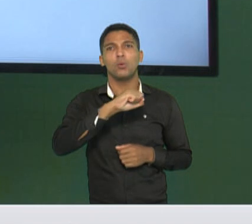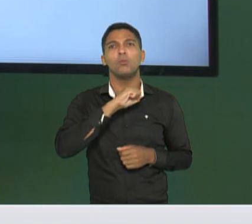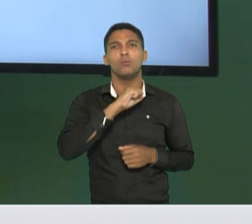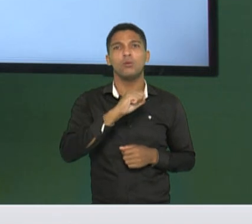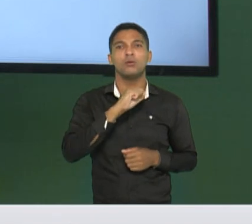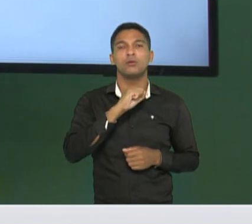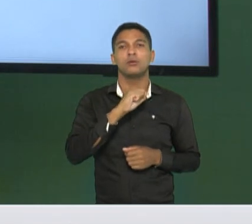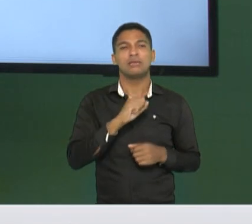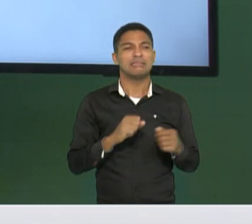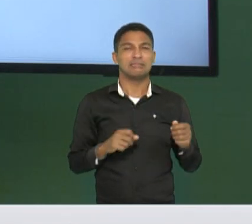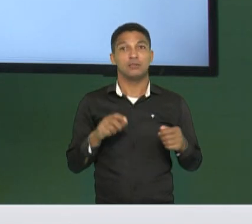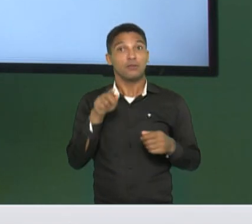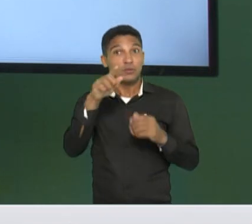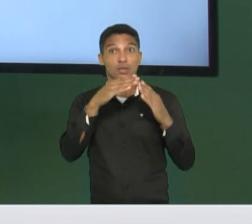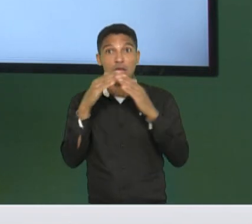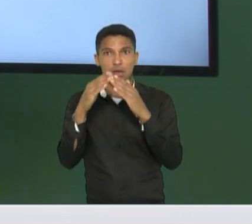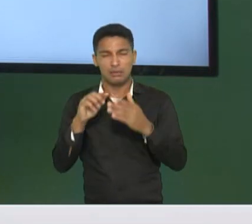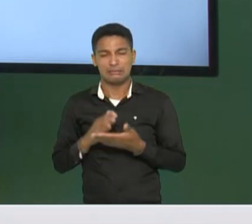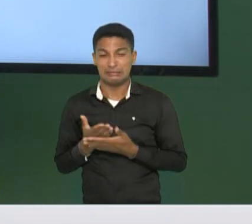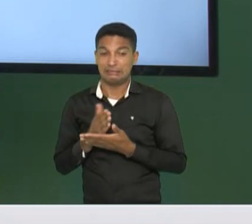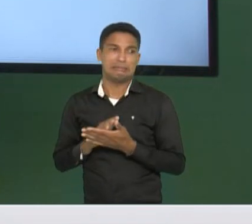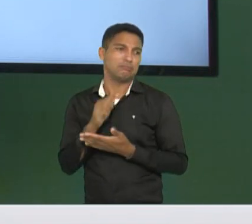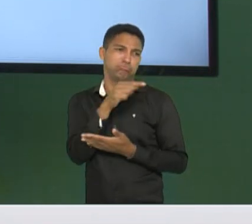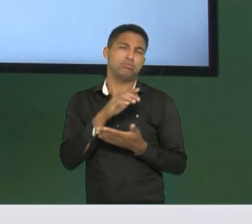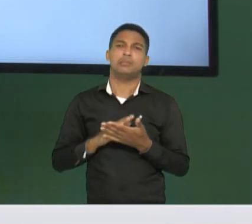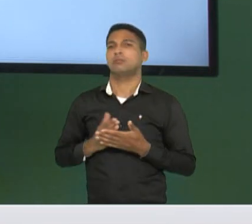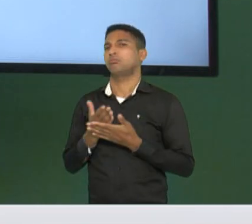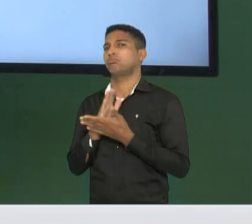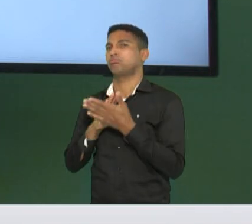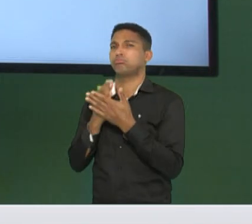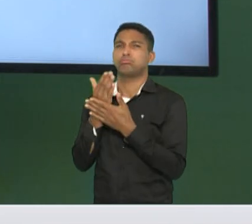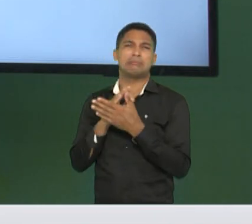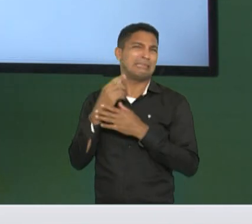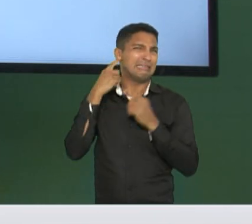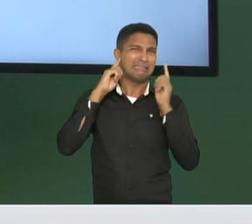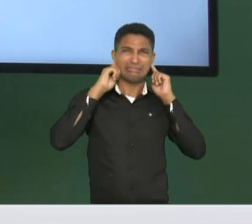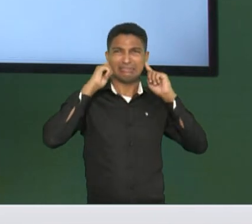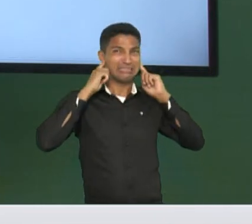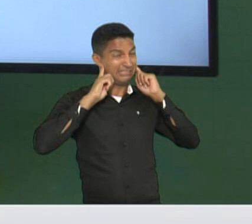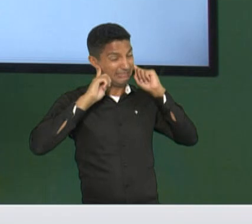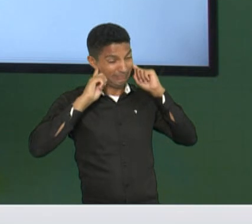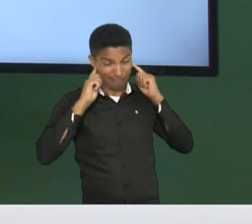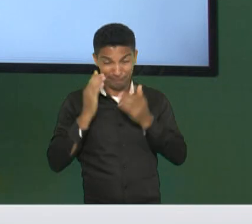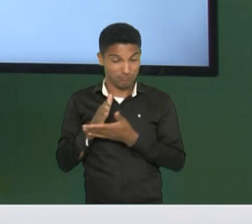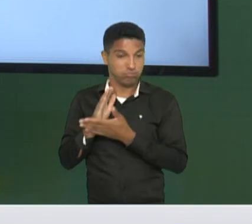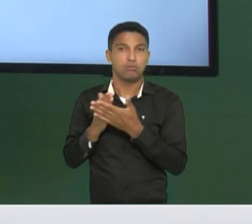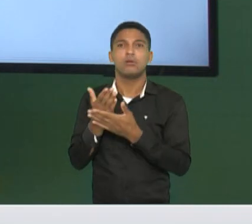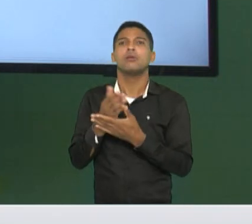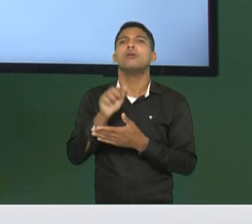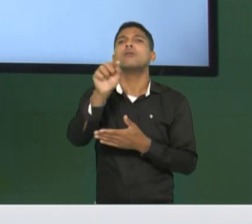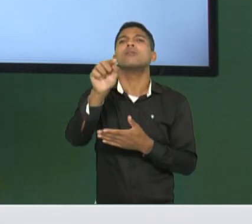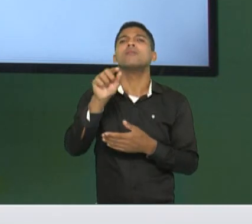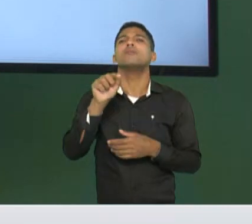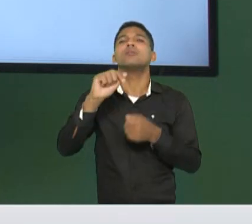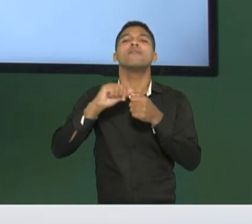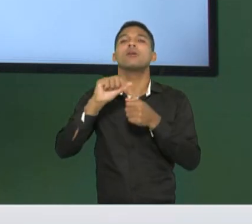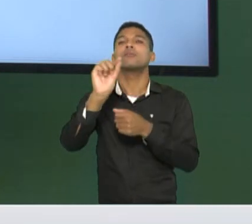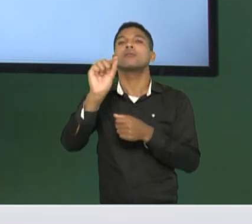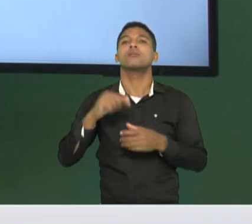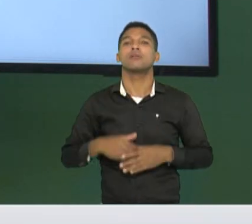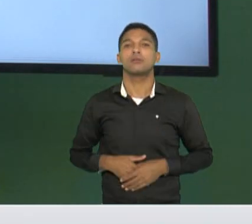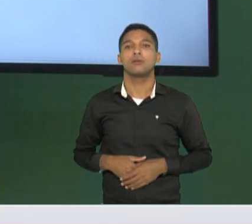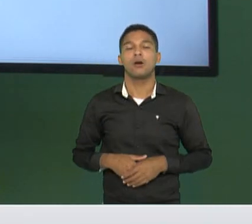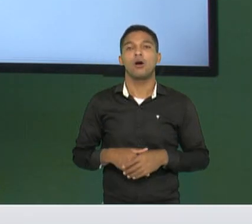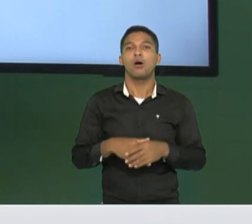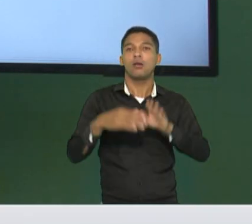fica lá, fica incomodando. O que você deve fazer? Qual é a postura que você deve ter? Então, aqui nós temos algum passo a passo